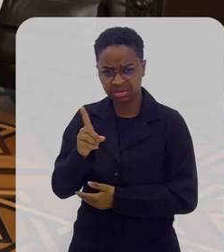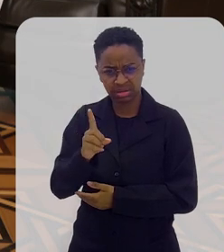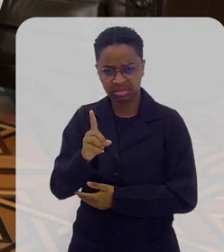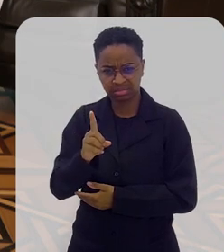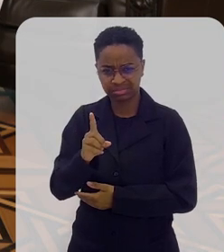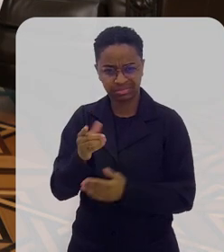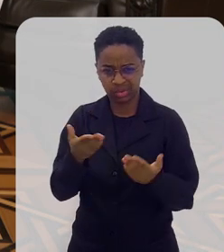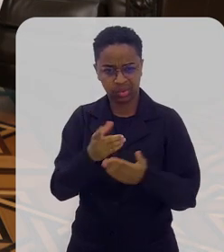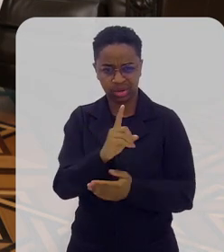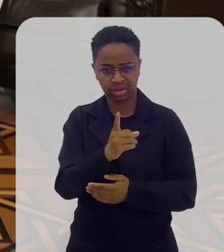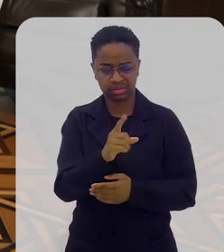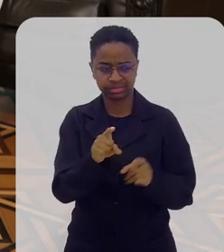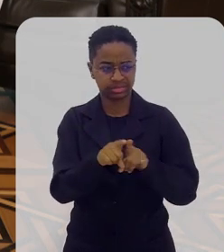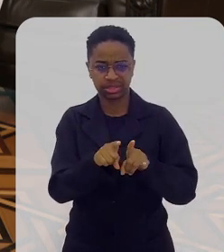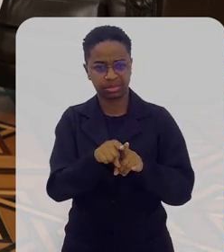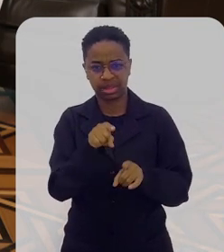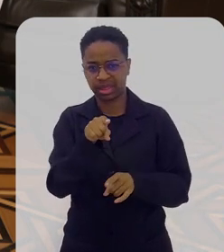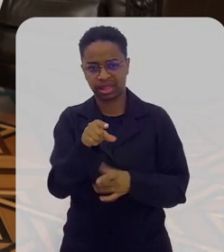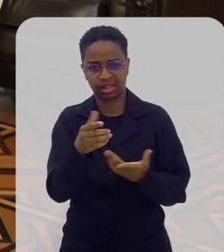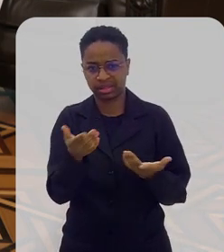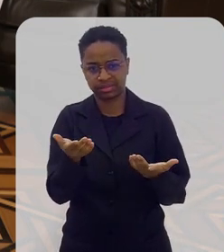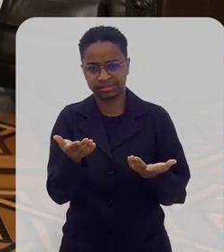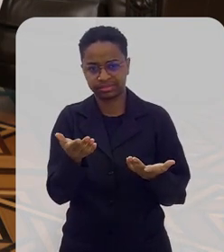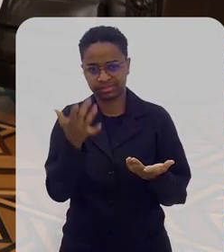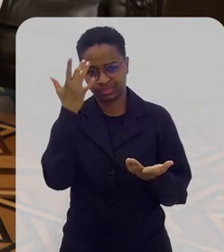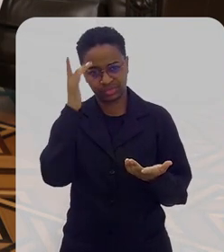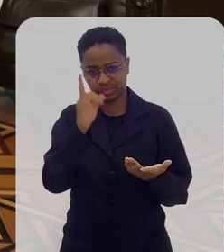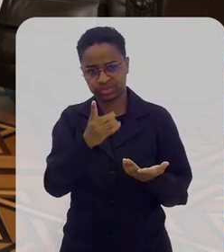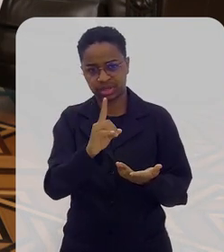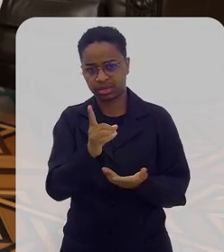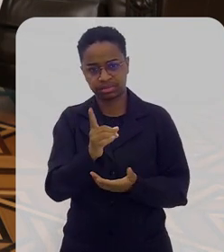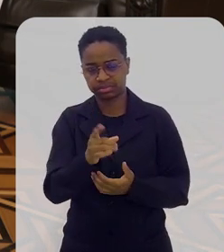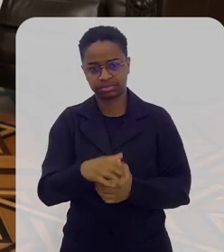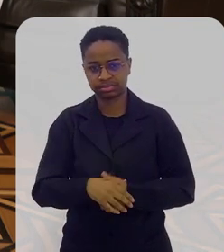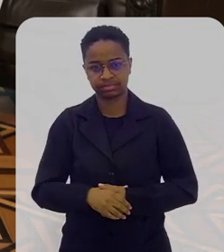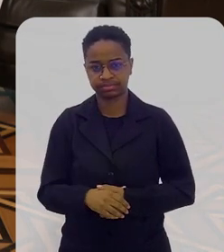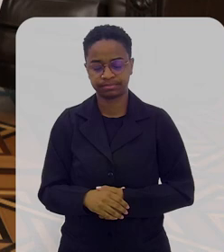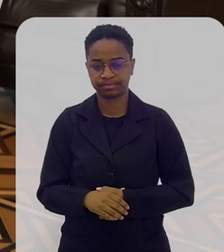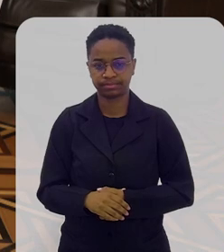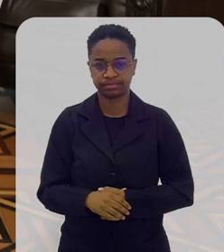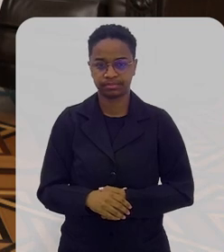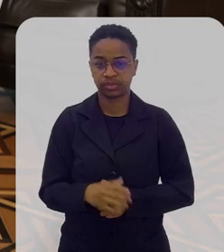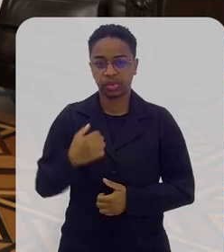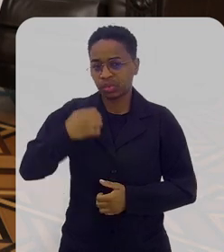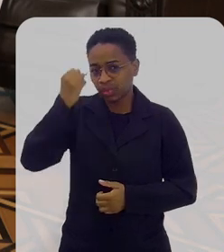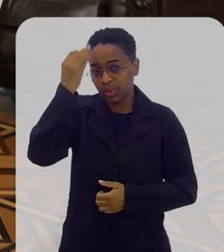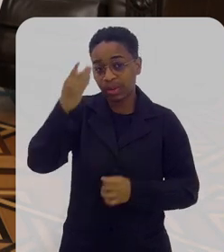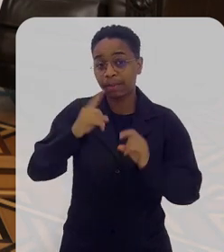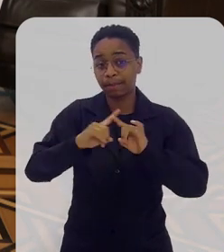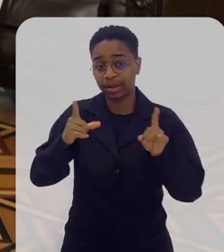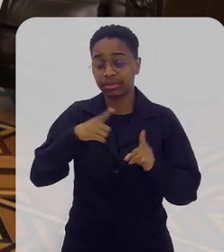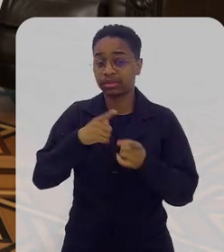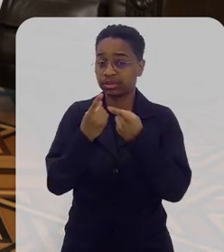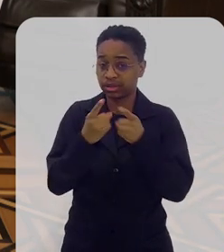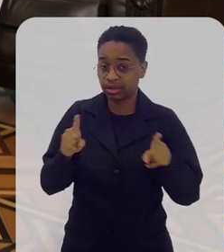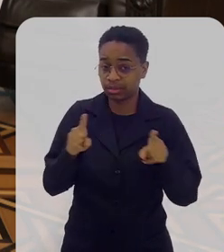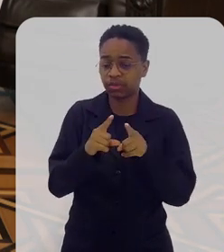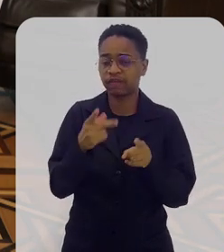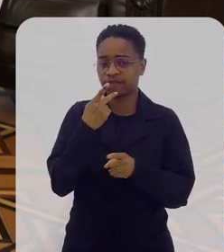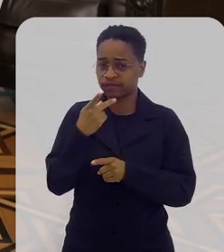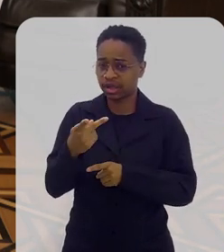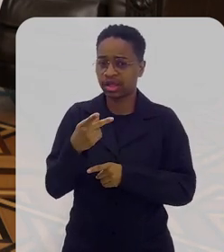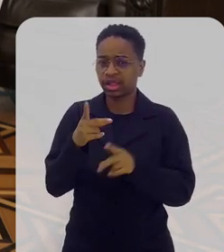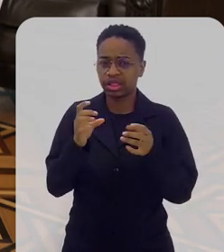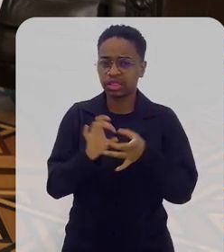Thaís não. Agora não. Thaís também agora, ela está no centro. Tudo bem. Mas, eu não lembro, mas tem uma música que fala, não deixa eu me perder.